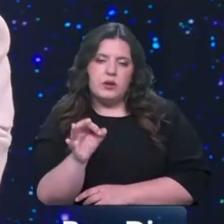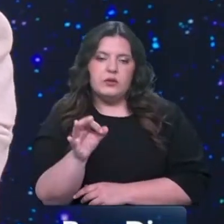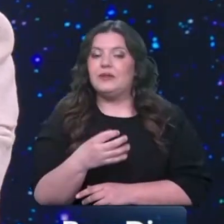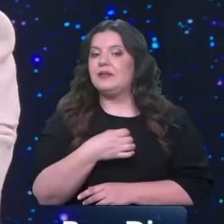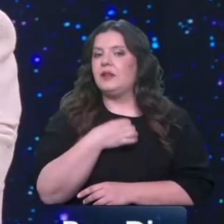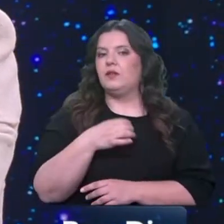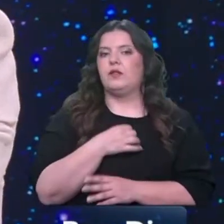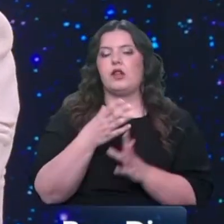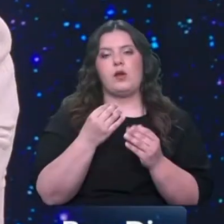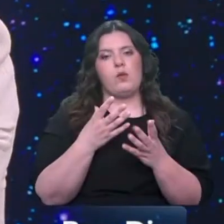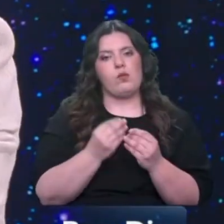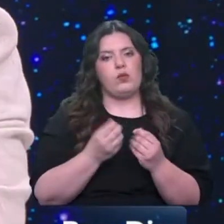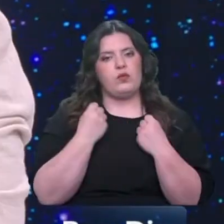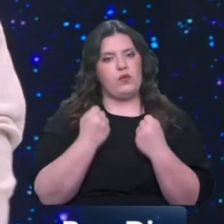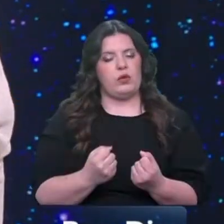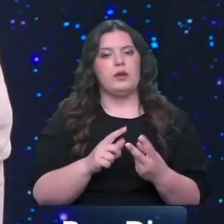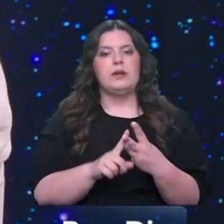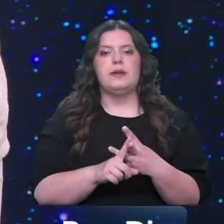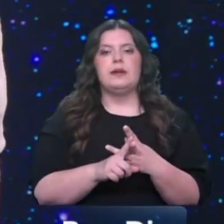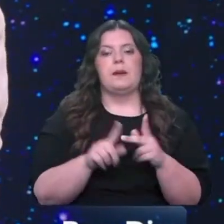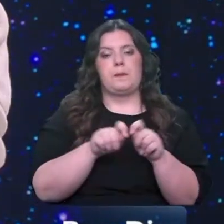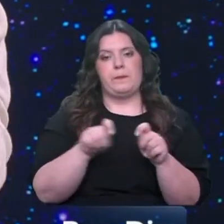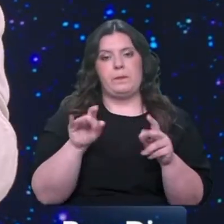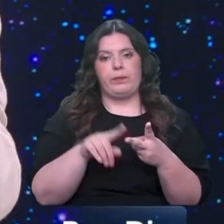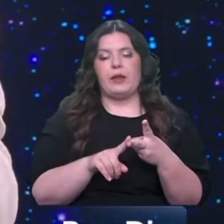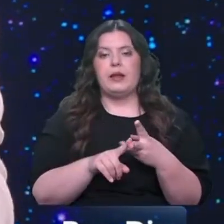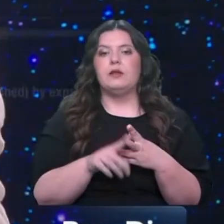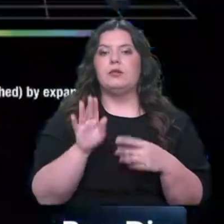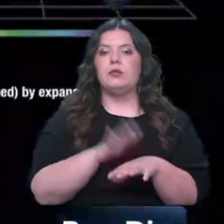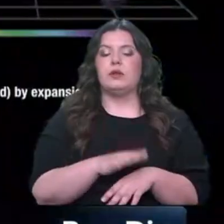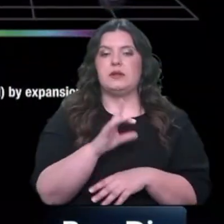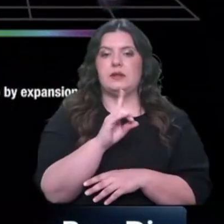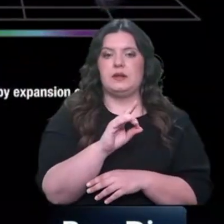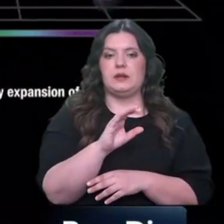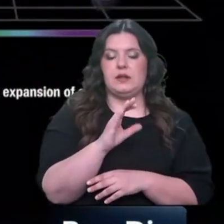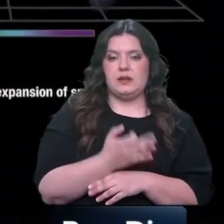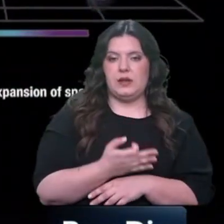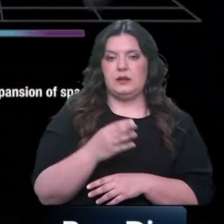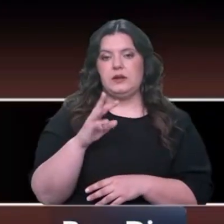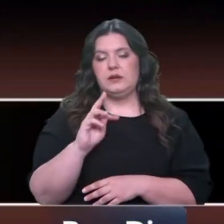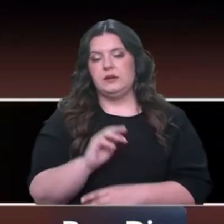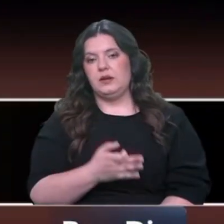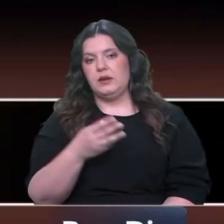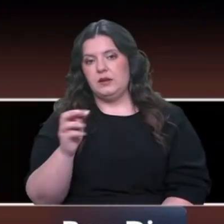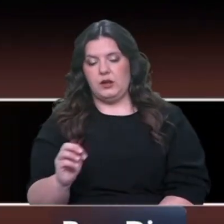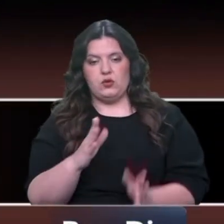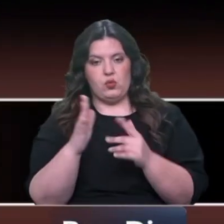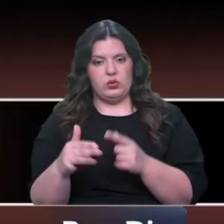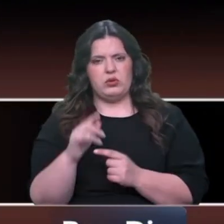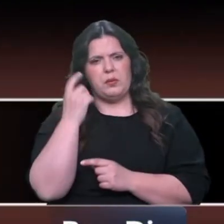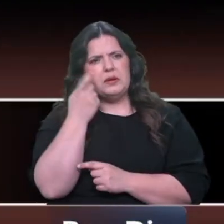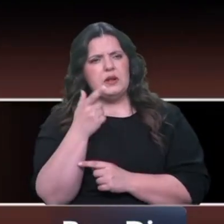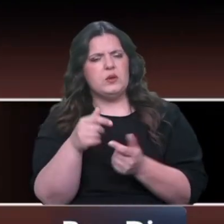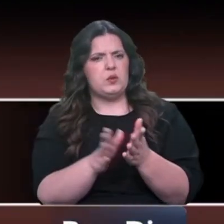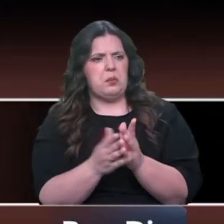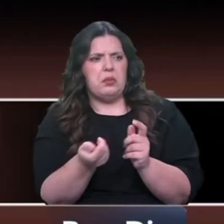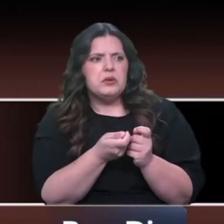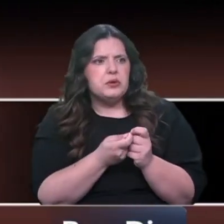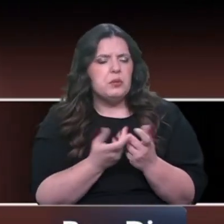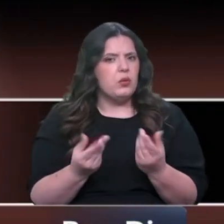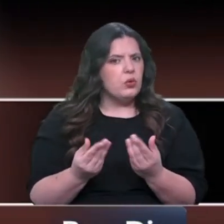que é muitíssimo robusto esta medição. Portanto, 67 de um lado, 73 do outro. Lá em casa devem estar a pensar, isto é tudo muito